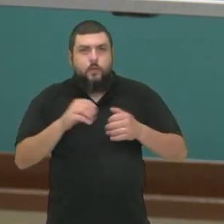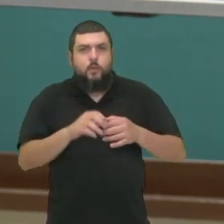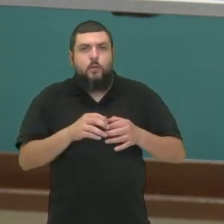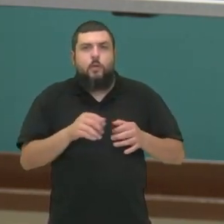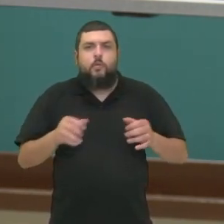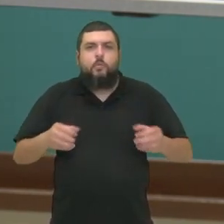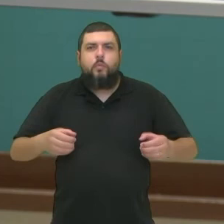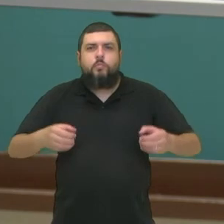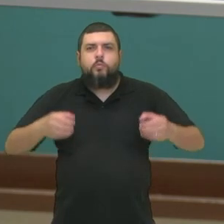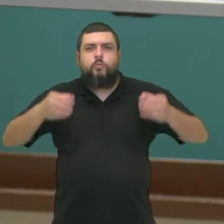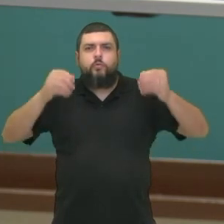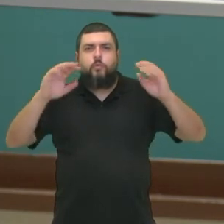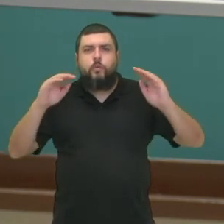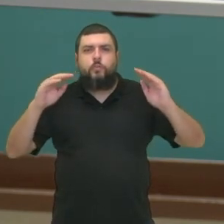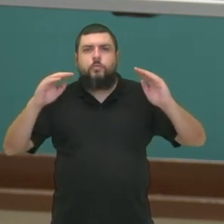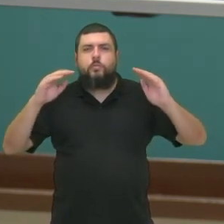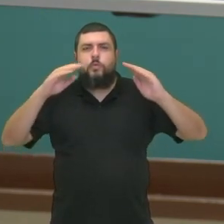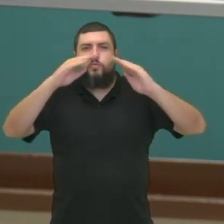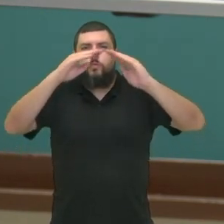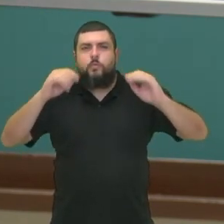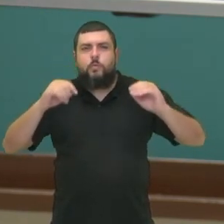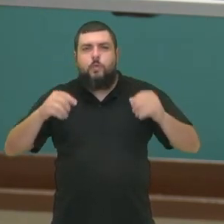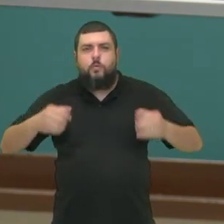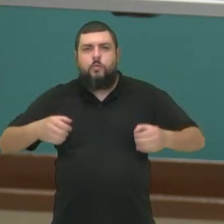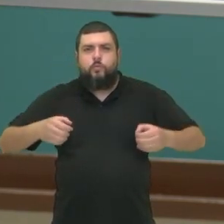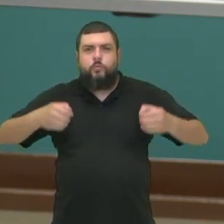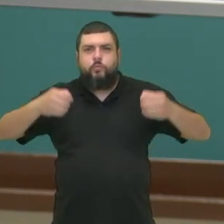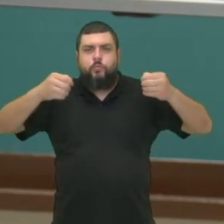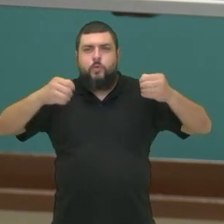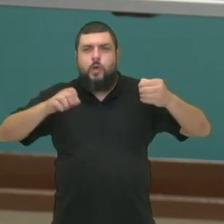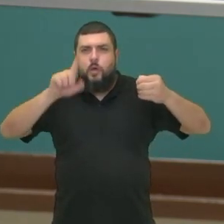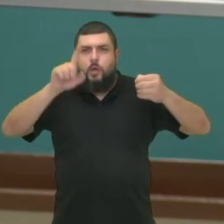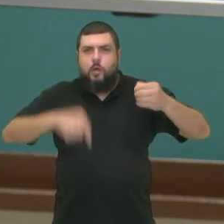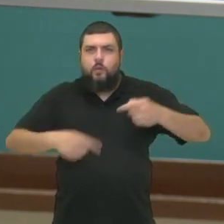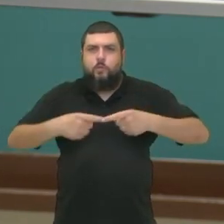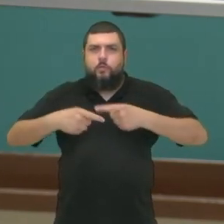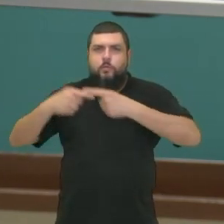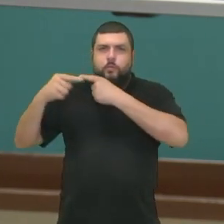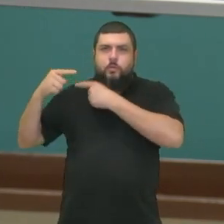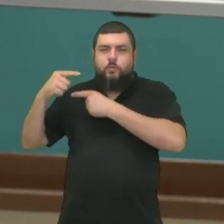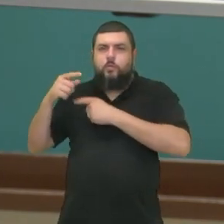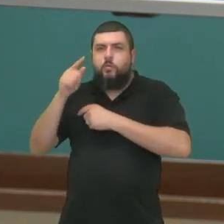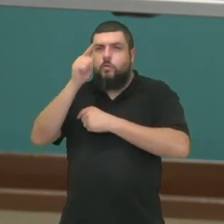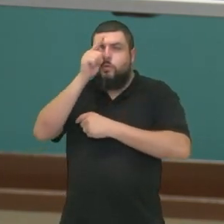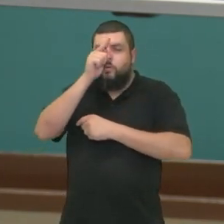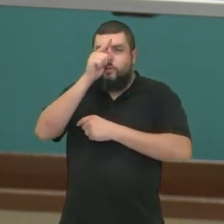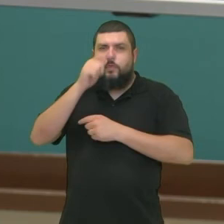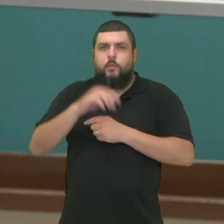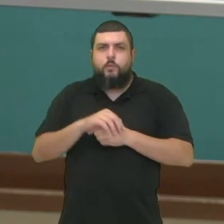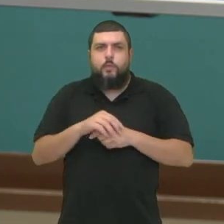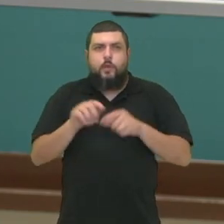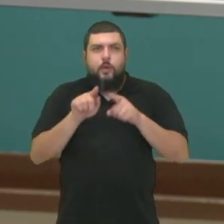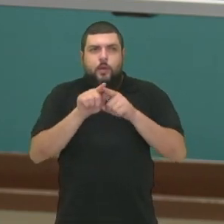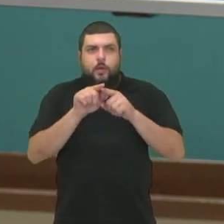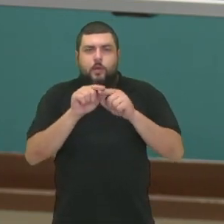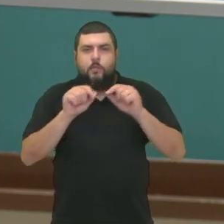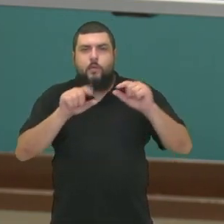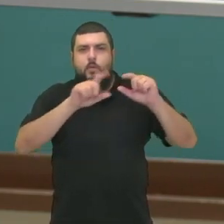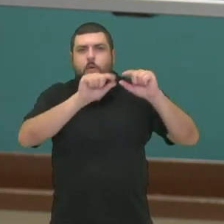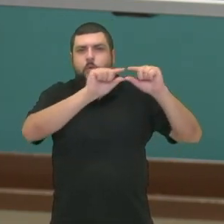colunas de origem greco, né? Com características, inclusive, aqui na ponta da base, com características